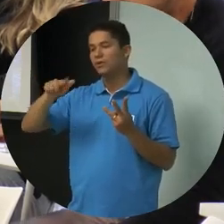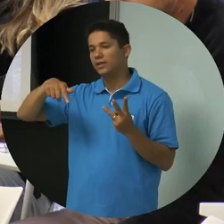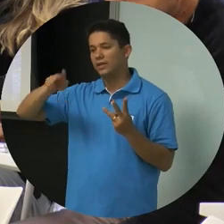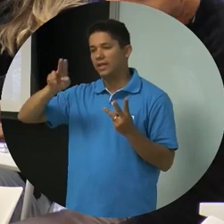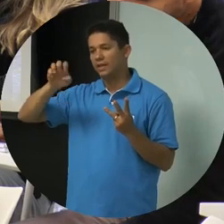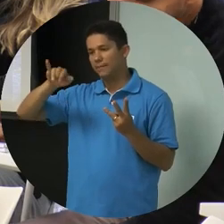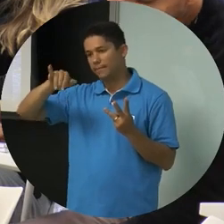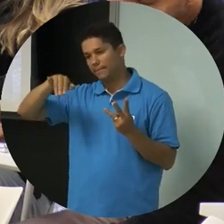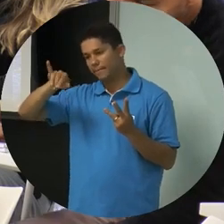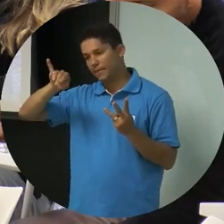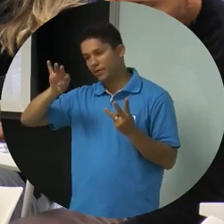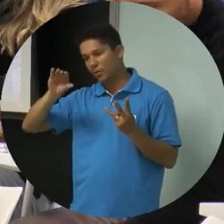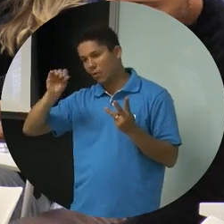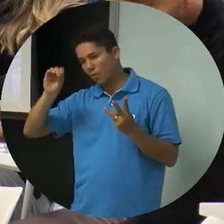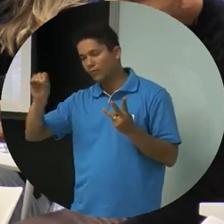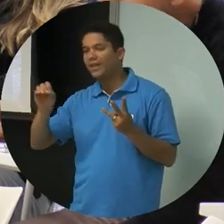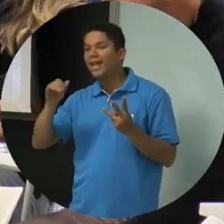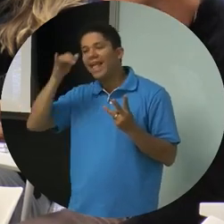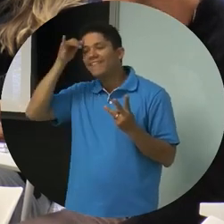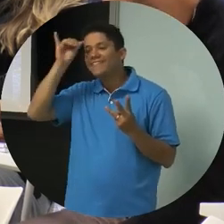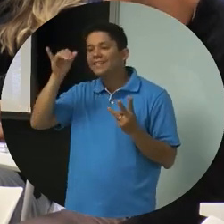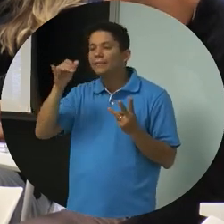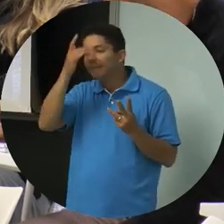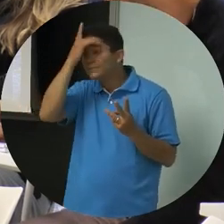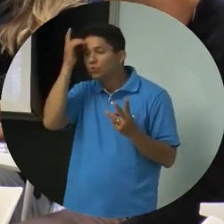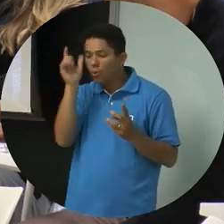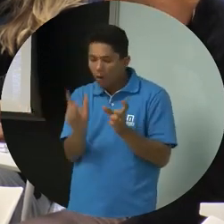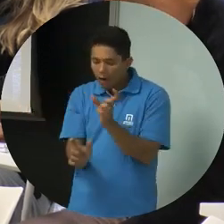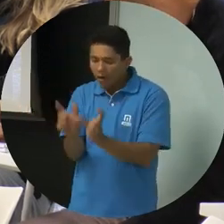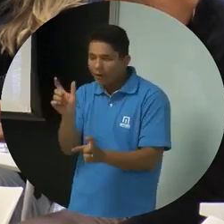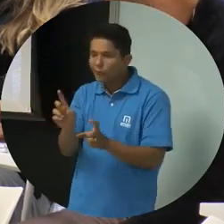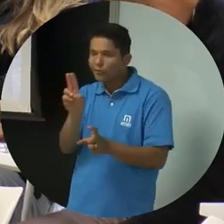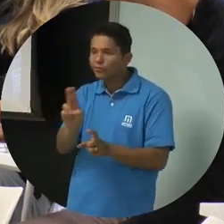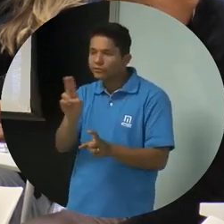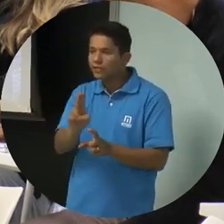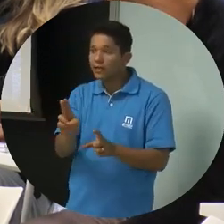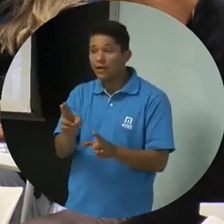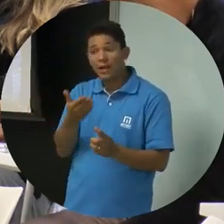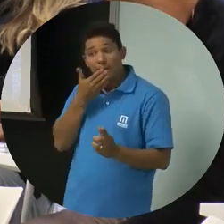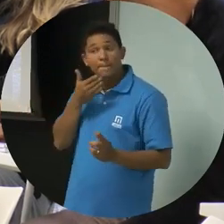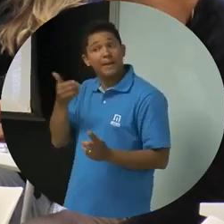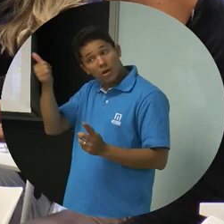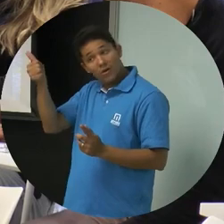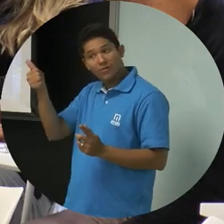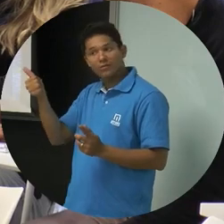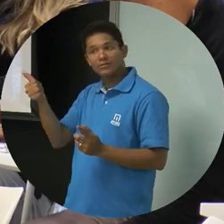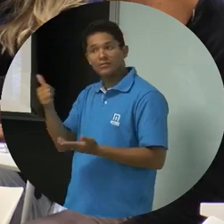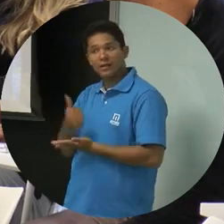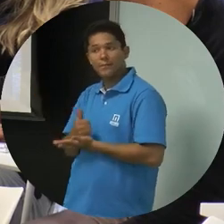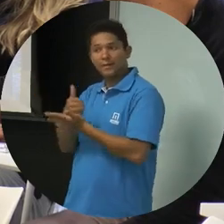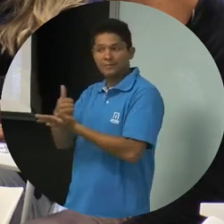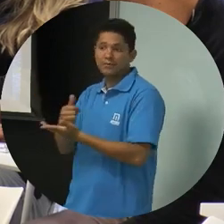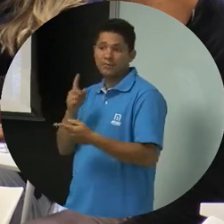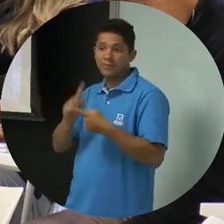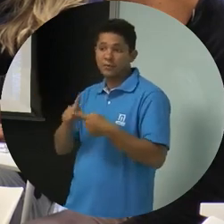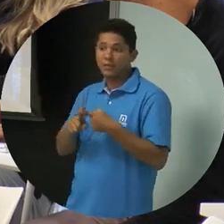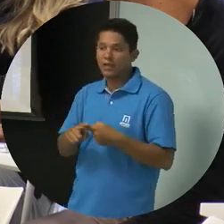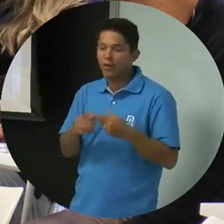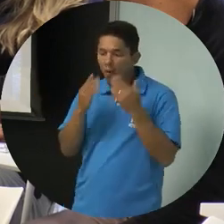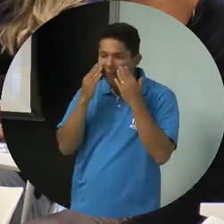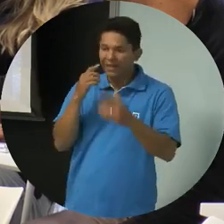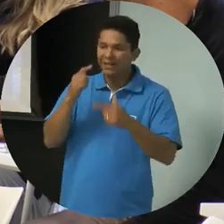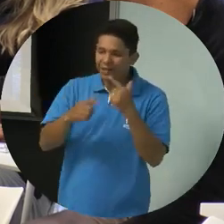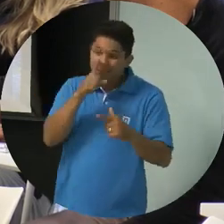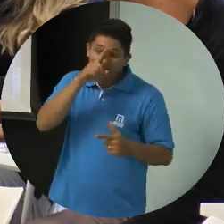oportunidade de não usar o homem para fazer uma atividade, eu diria que você teria até um premium price por não ter o homem na frente de serviço.